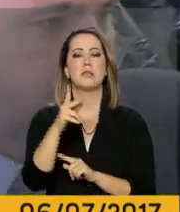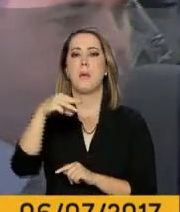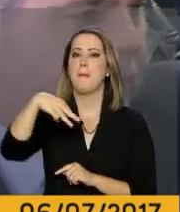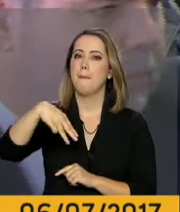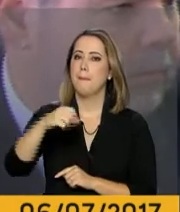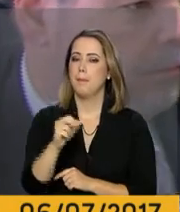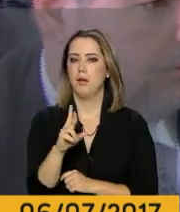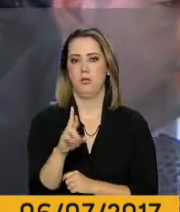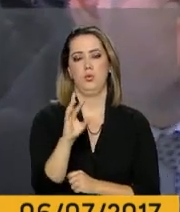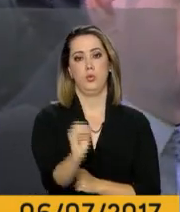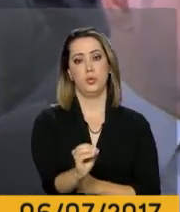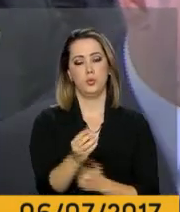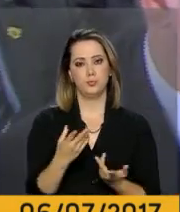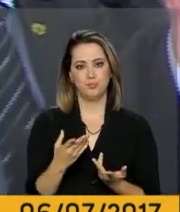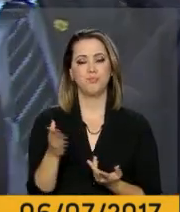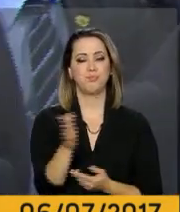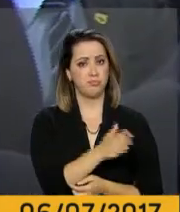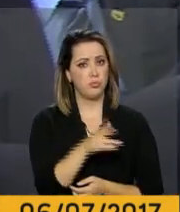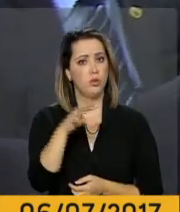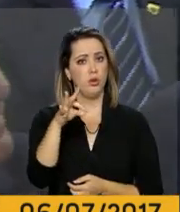gama dinheiro